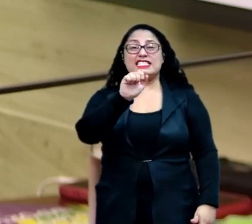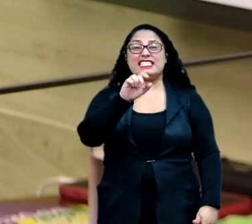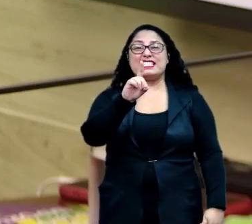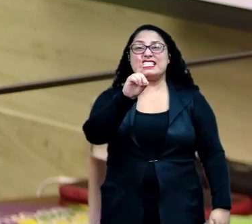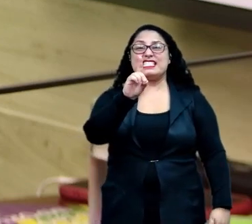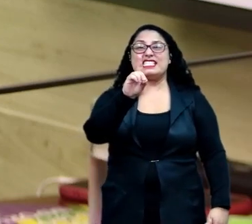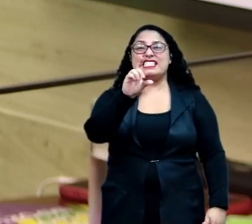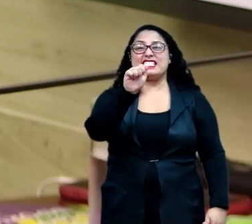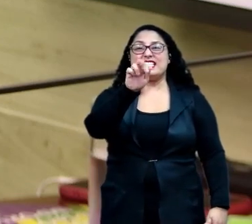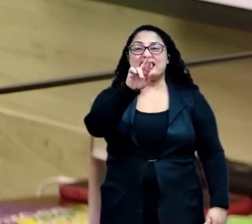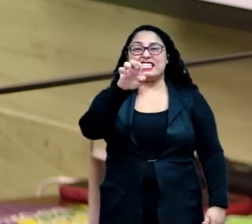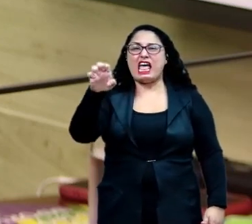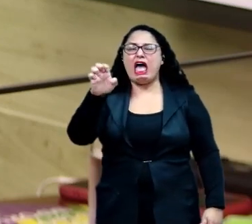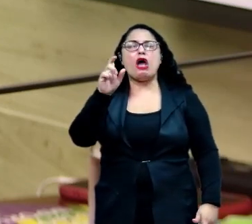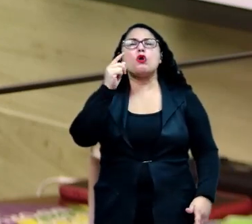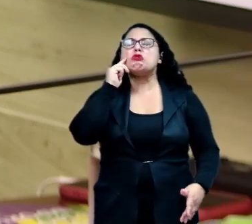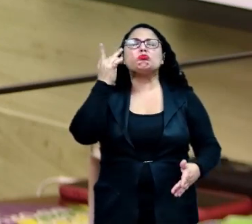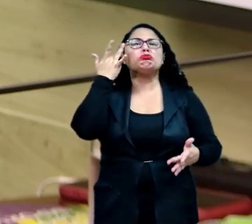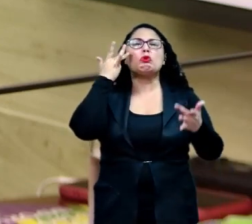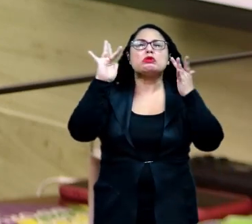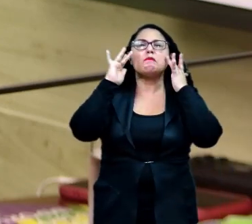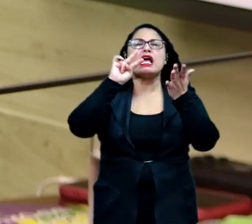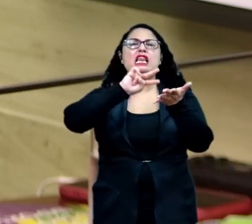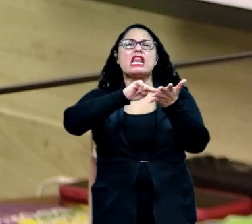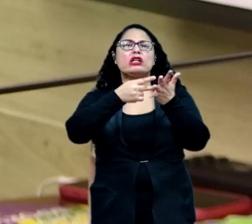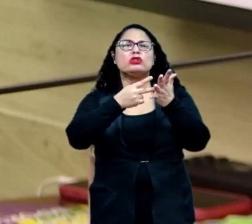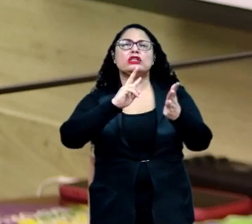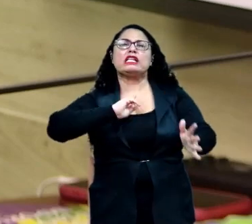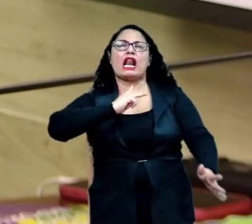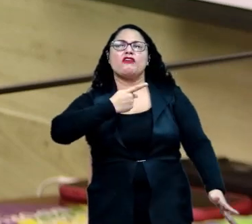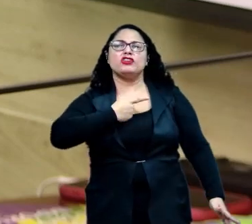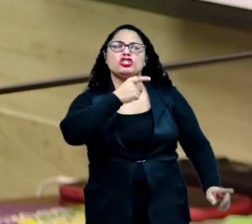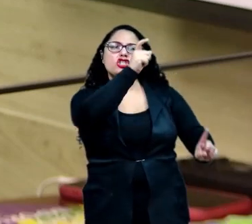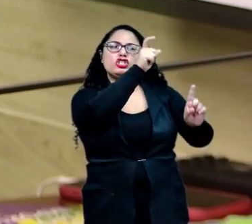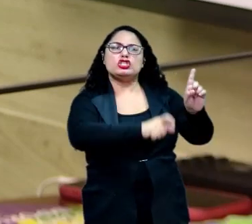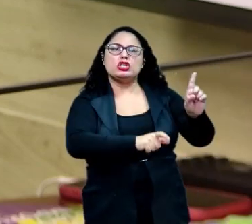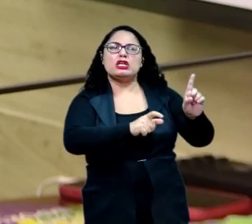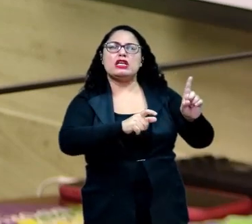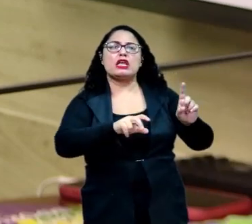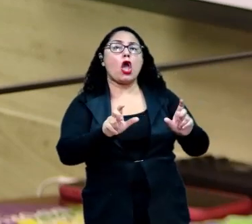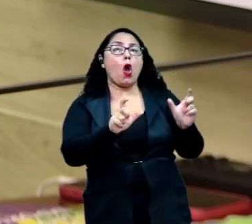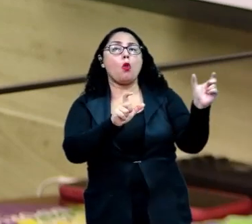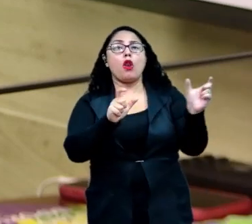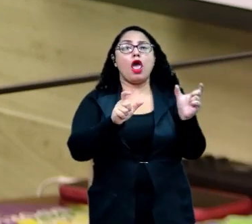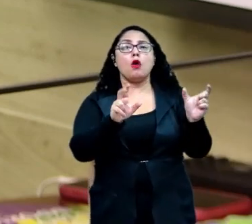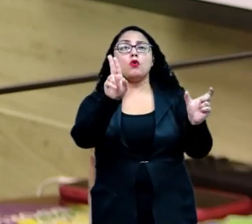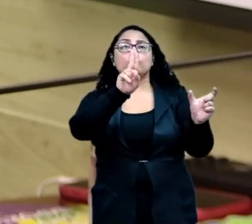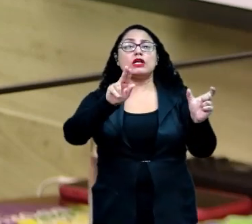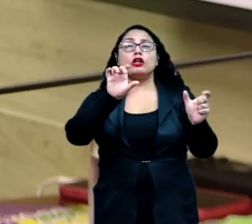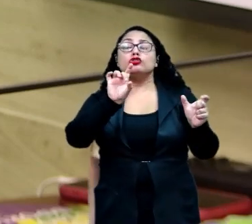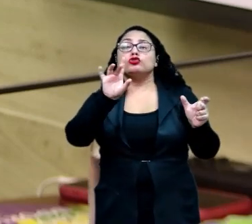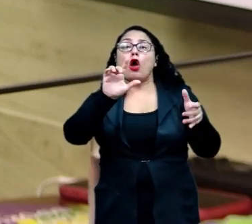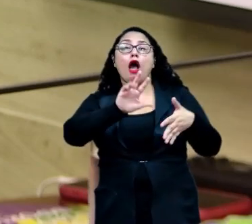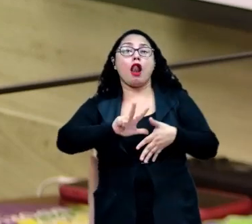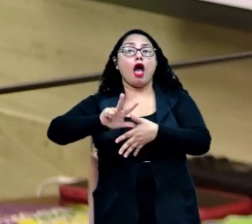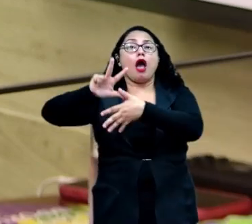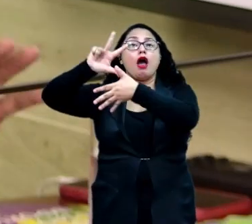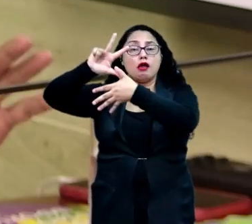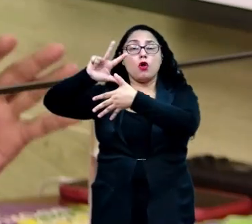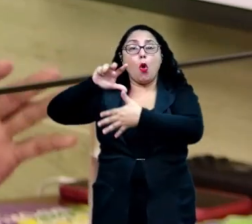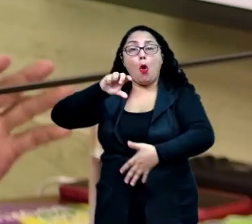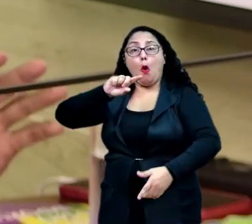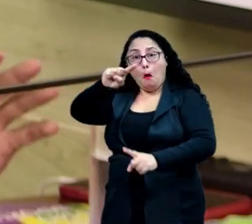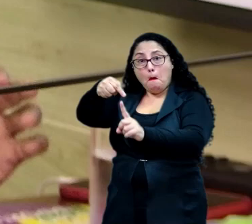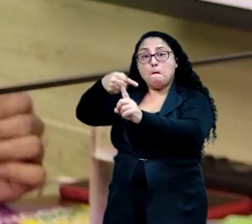do que nos Estados Unidos seria travestis, porque é um termo utilizado apenas na América Latina. O